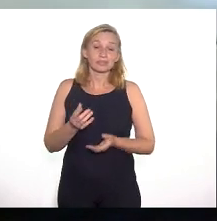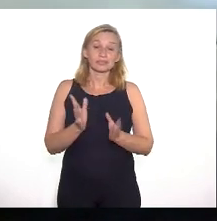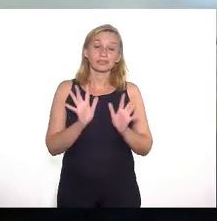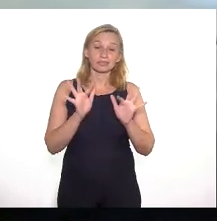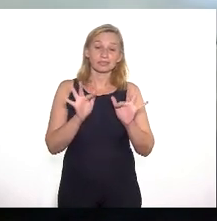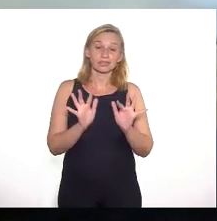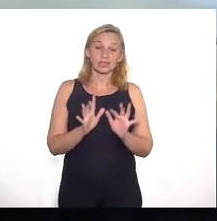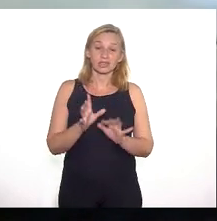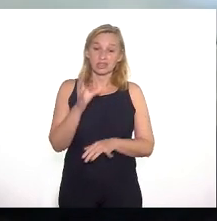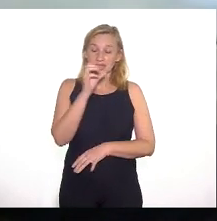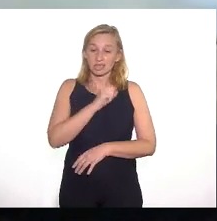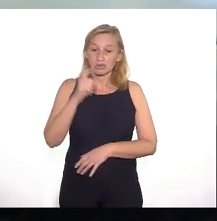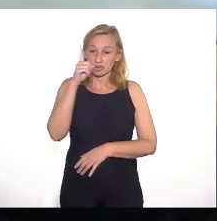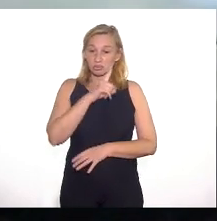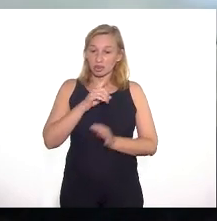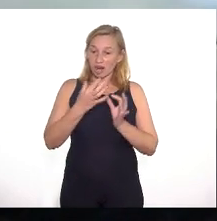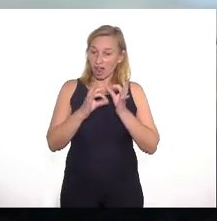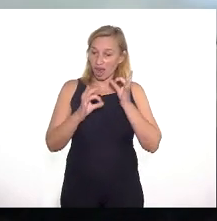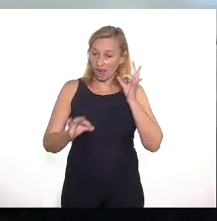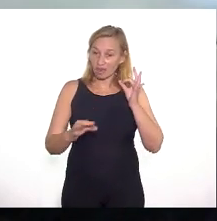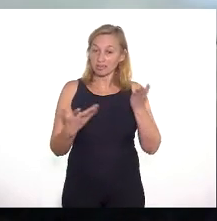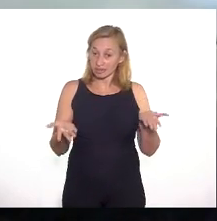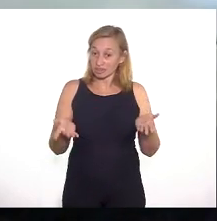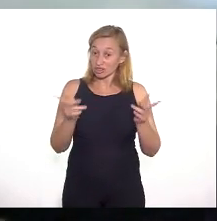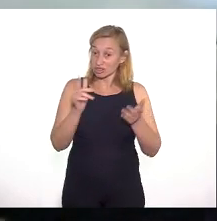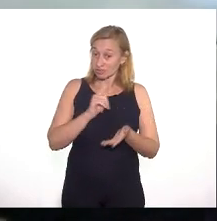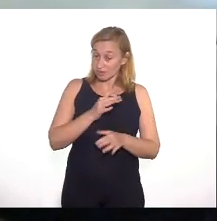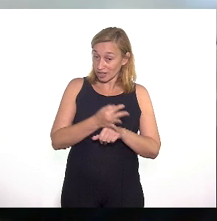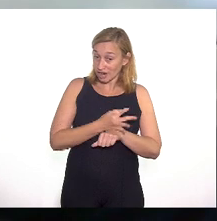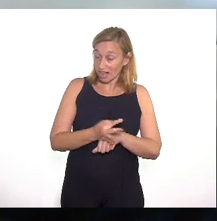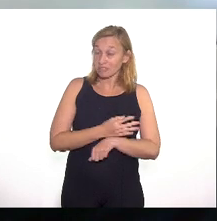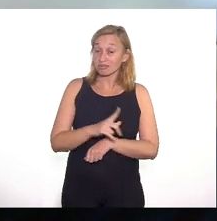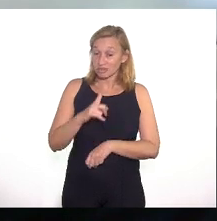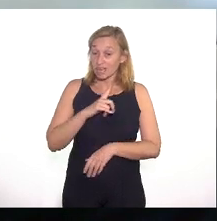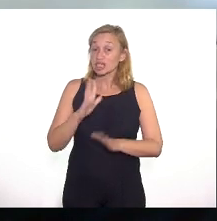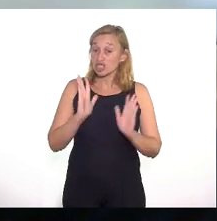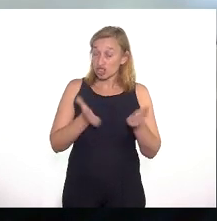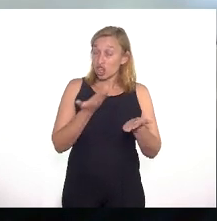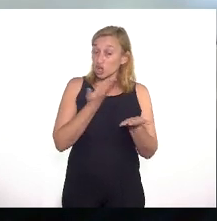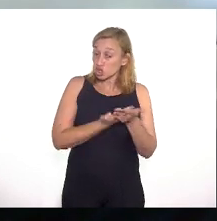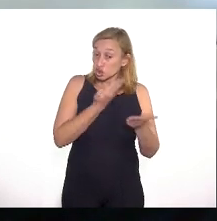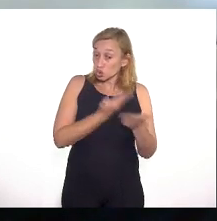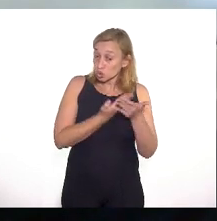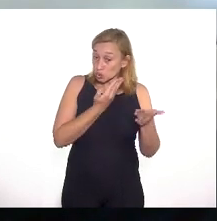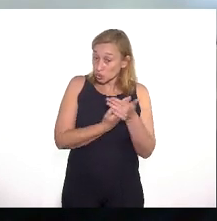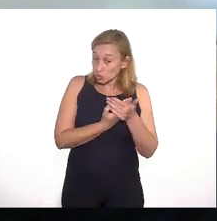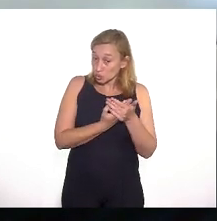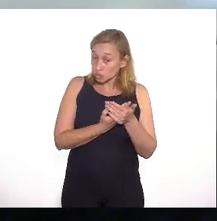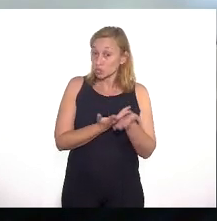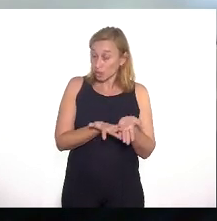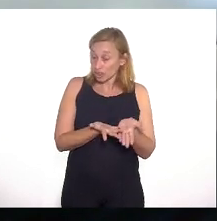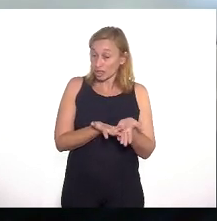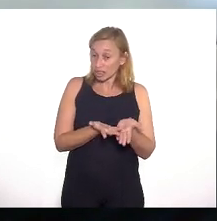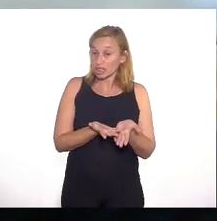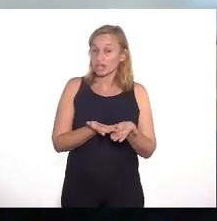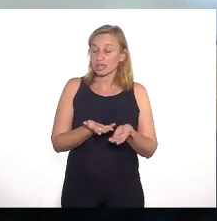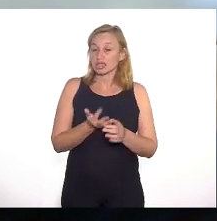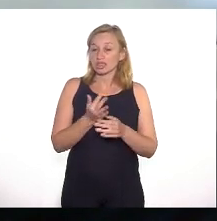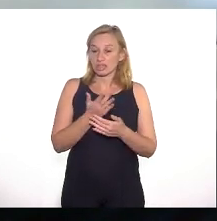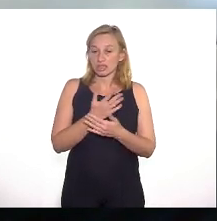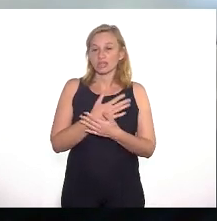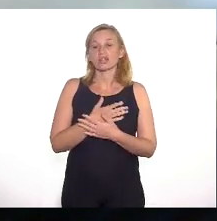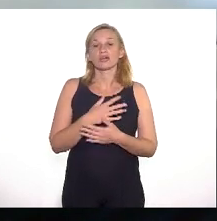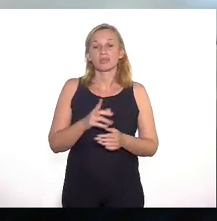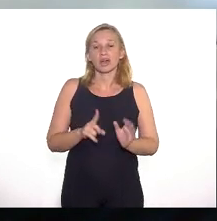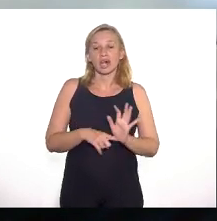esse final de semana, que é mais longo, né? É de feriado, e já o estudo em detalhe para poder fazer a sustentação, a